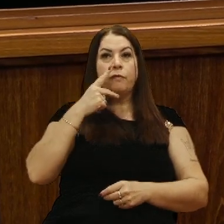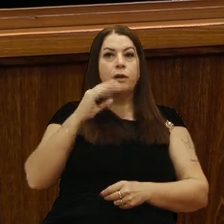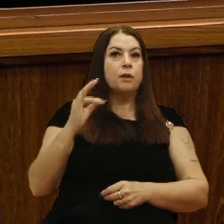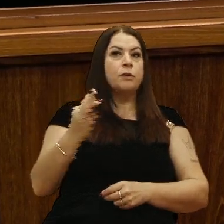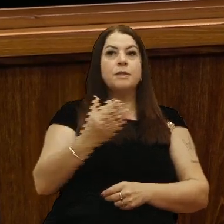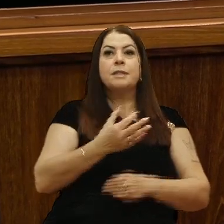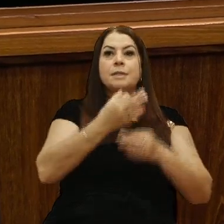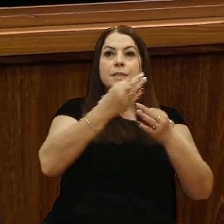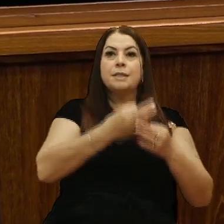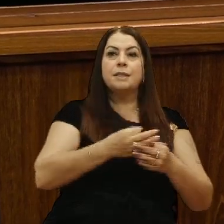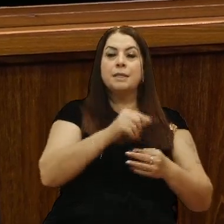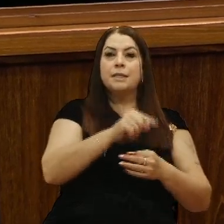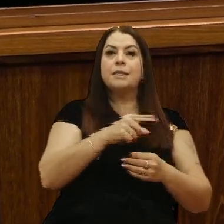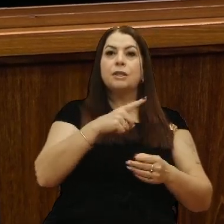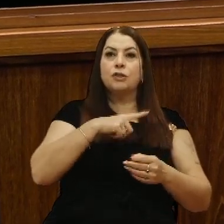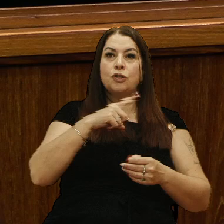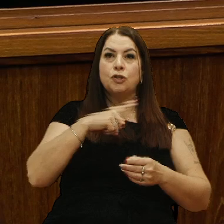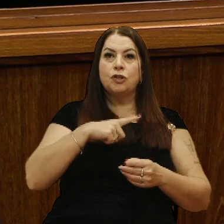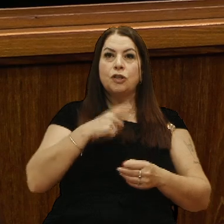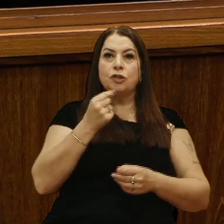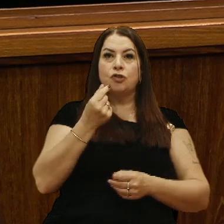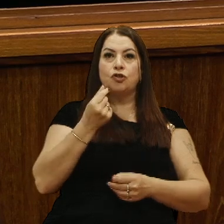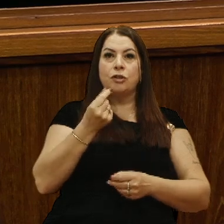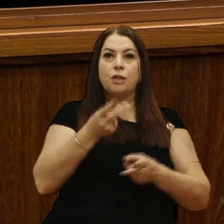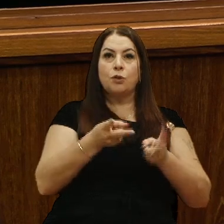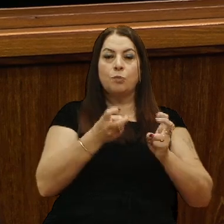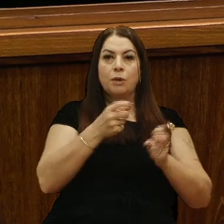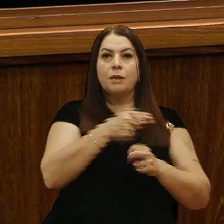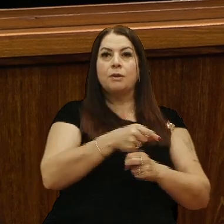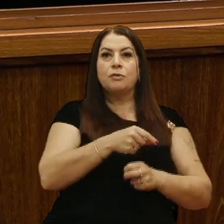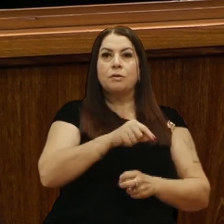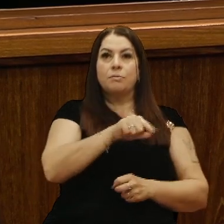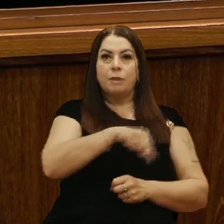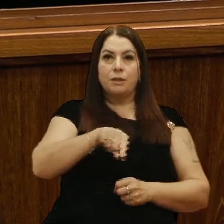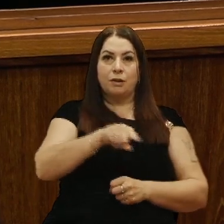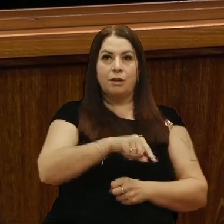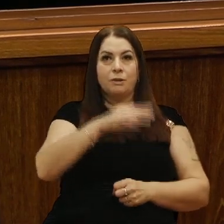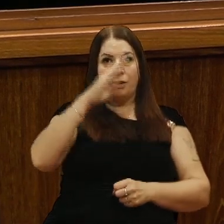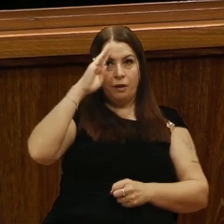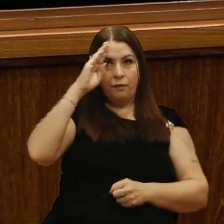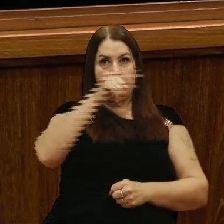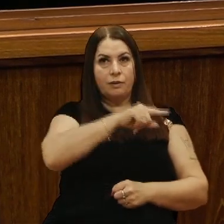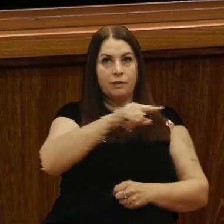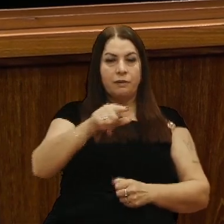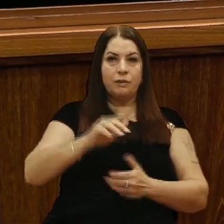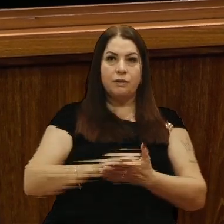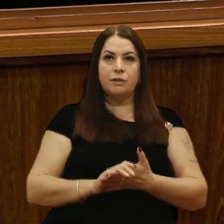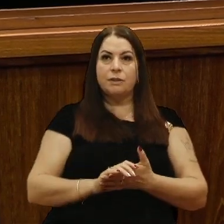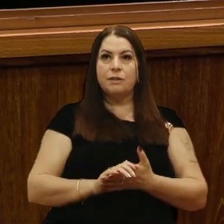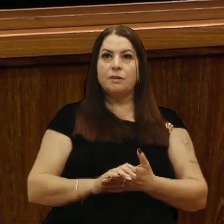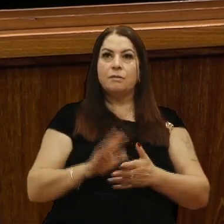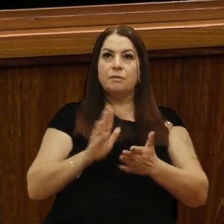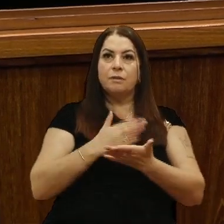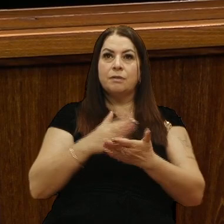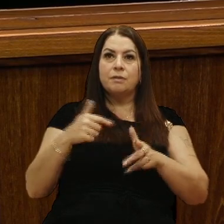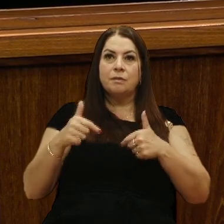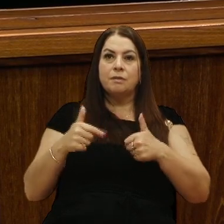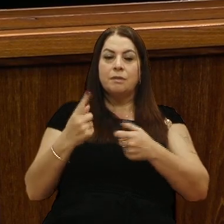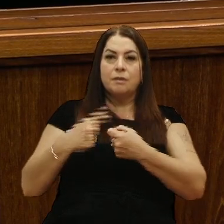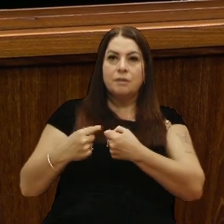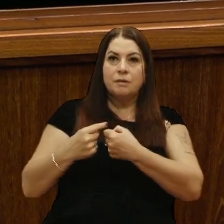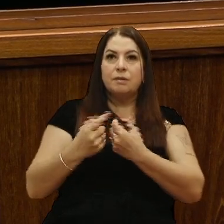as letras que havia dinheiro em caixa para que esses guardas começassem a atuar no nosso